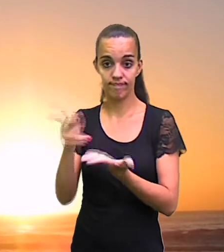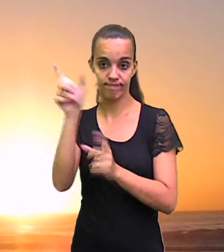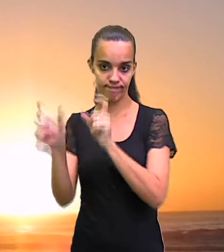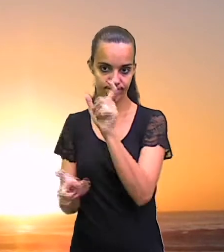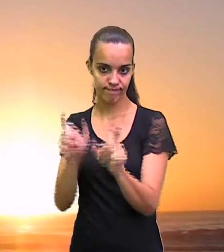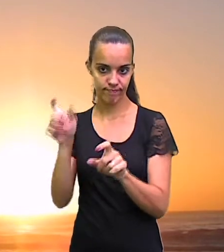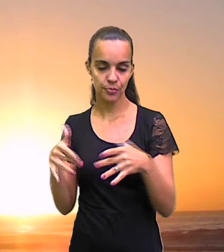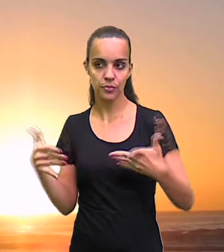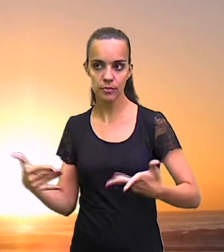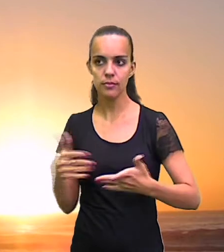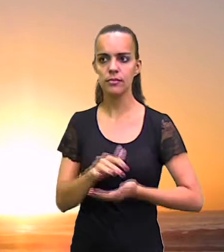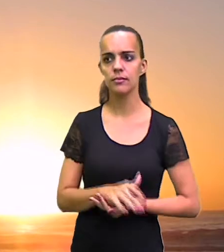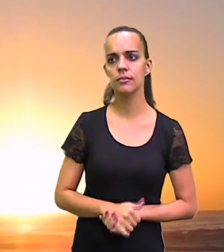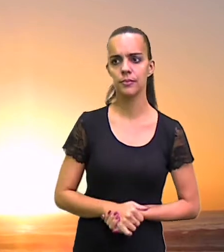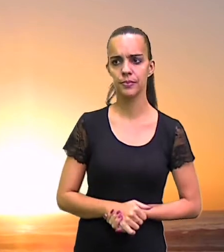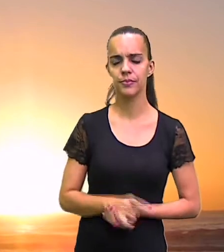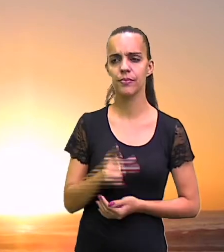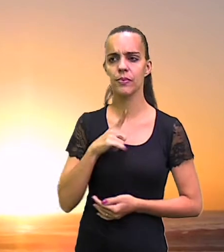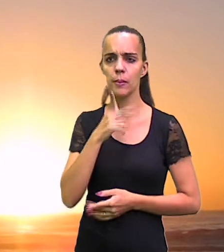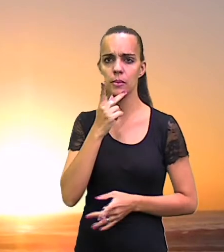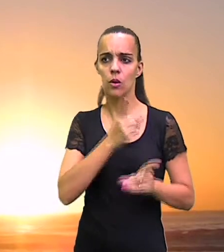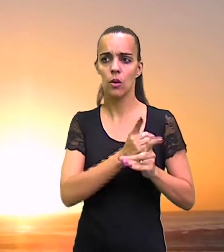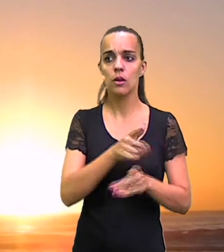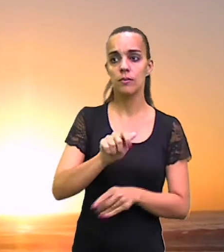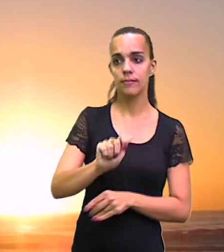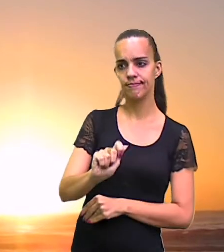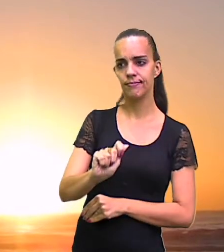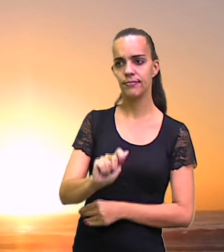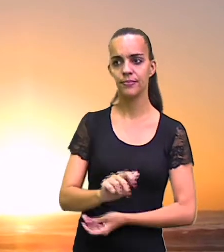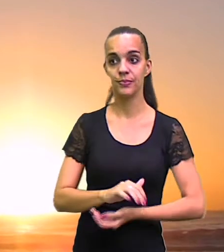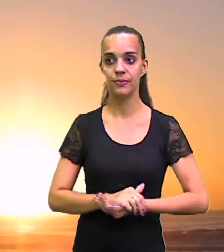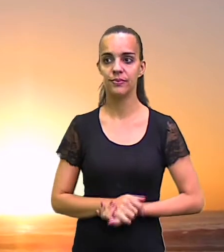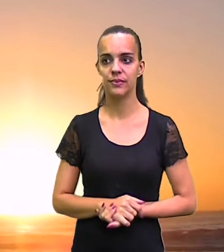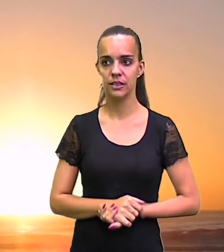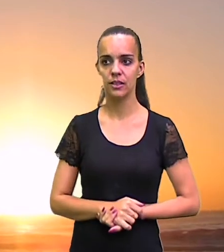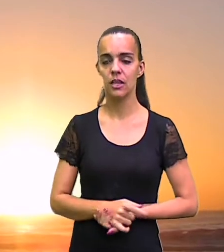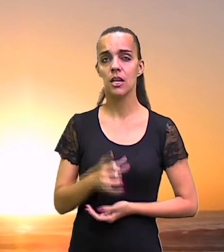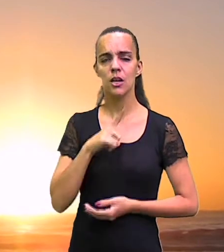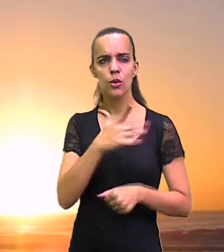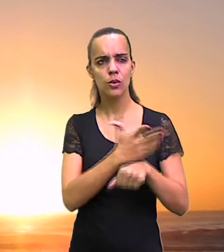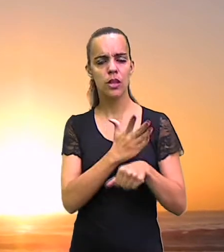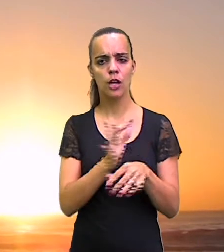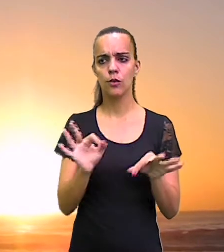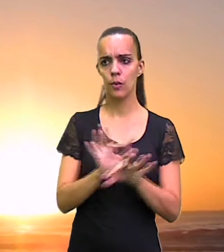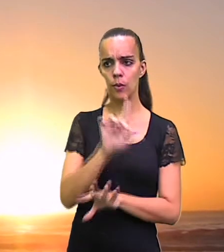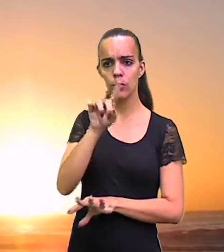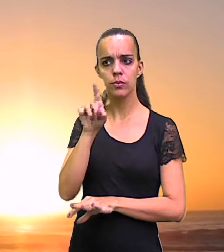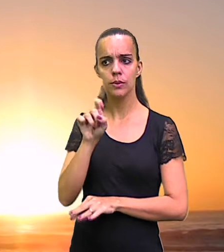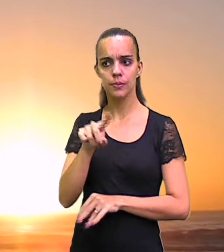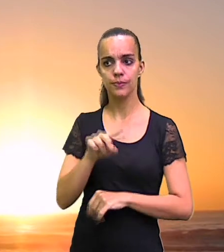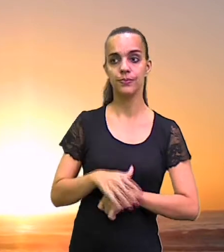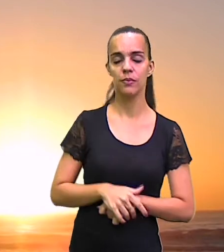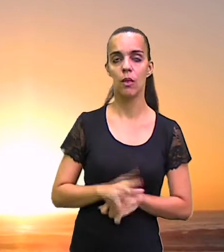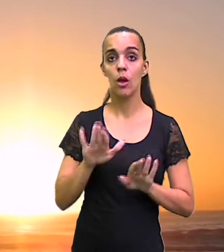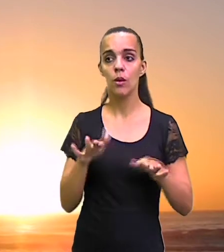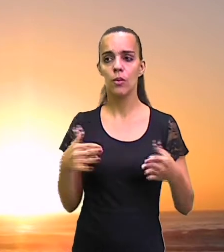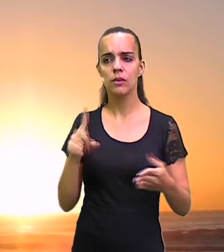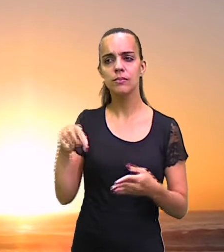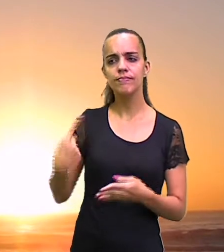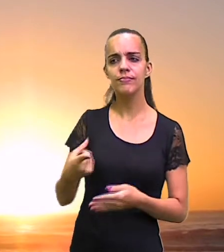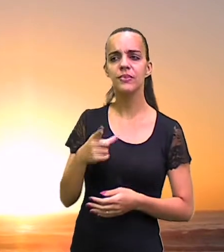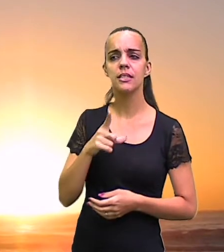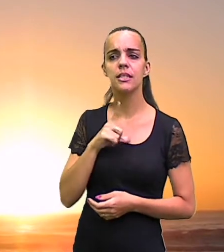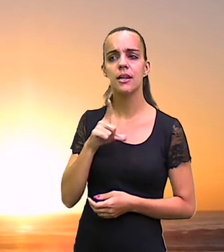alguém? Encontramos um A. O teste do interrogatório foi feito. Depois você precisa ver se